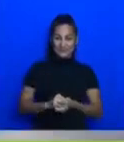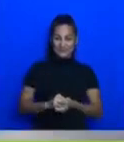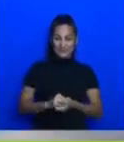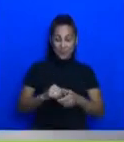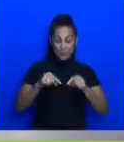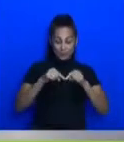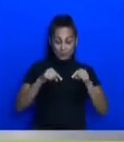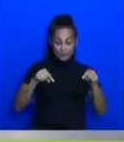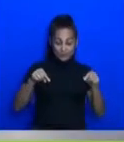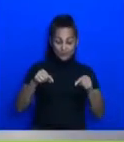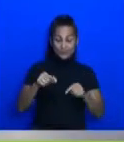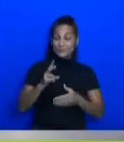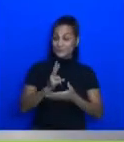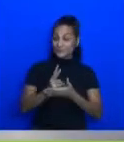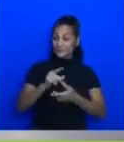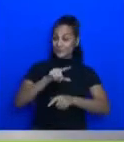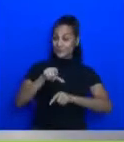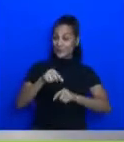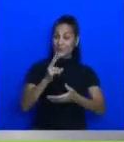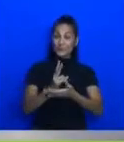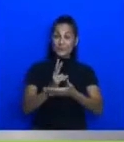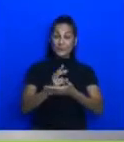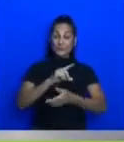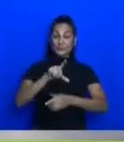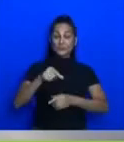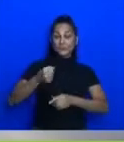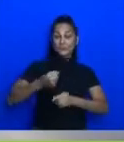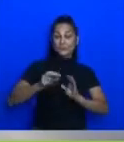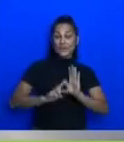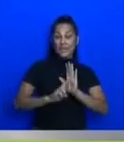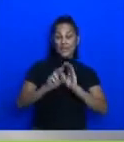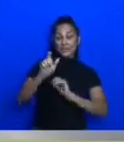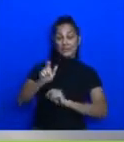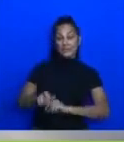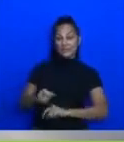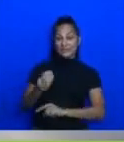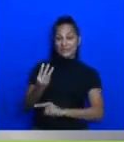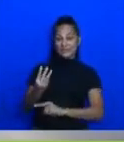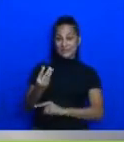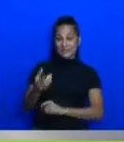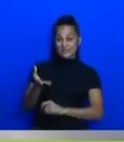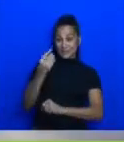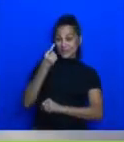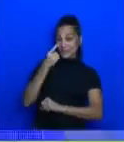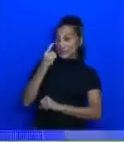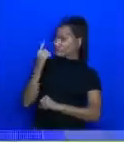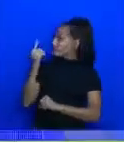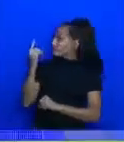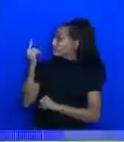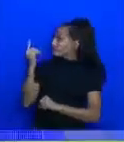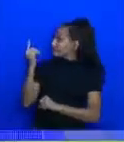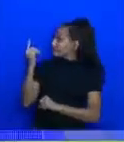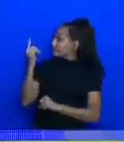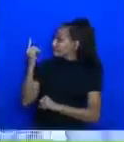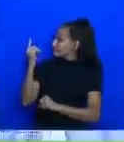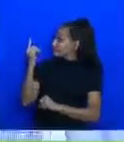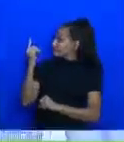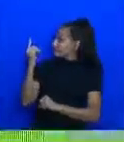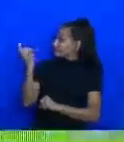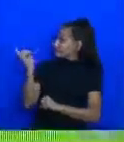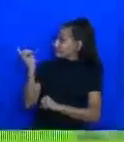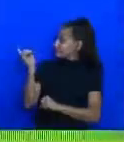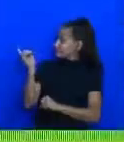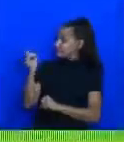no detalhe. Vamos seguir sorteando. Passaremos então ao sorteio do número correspondente à coluna número 3. Bola posicionada,